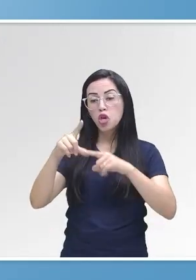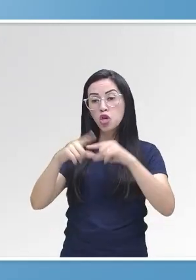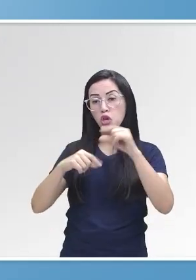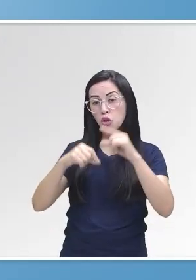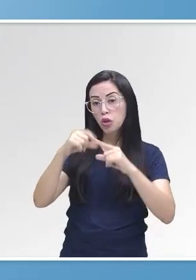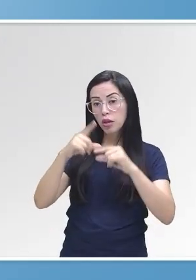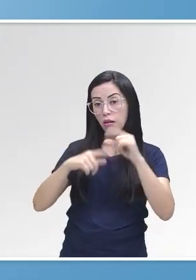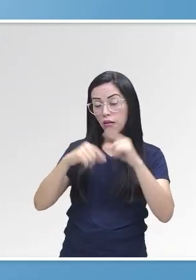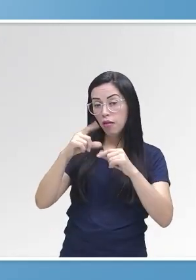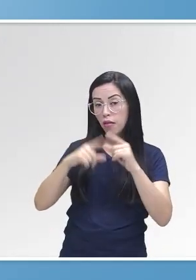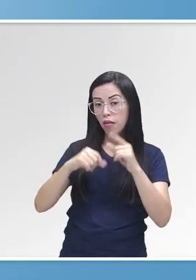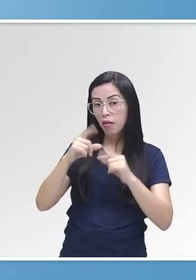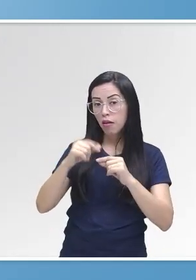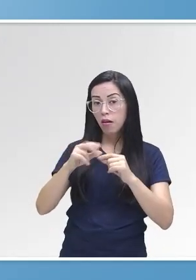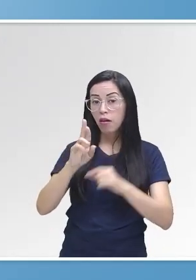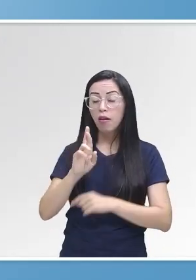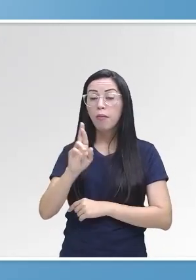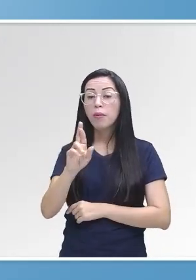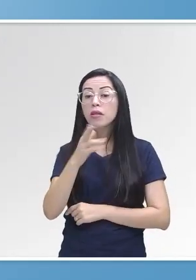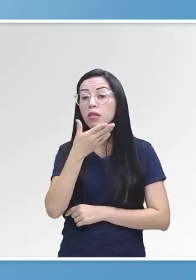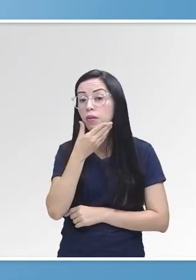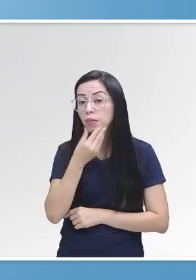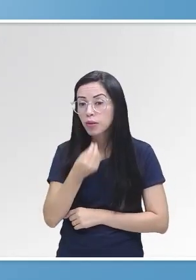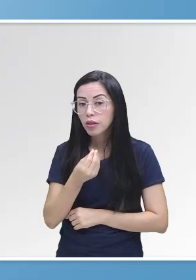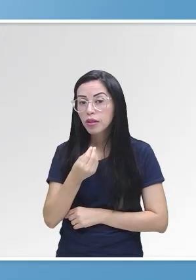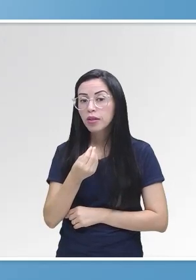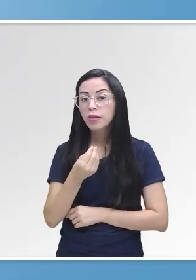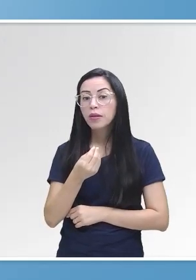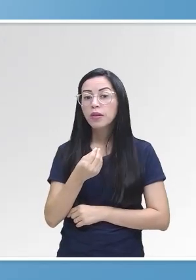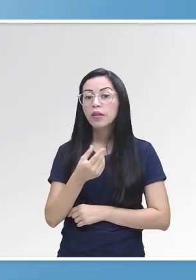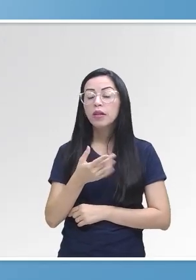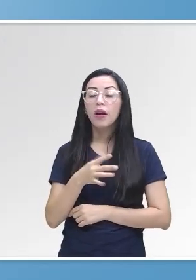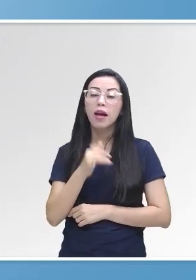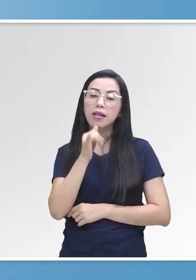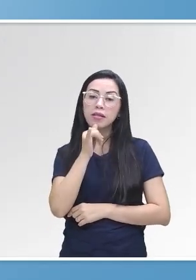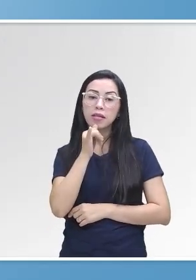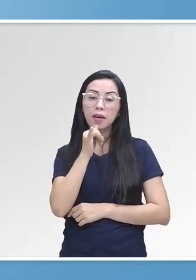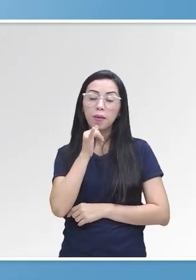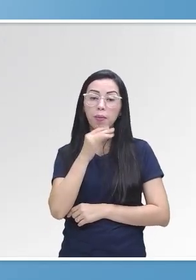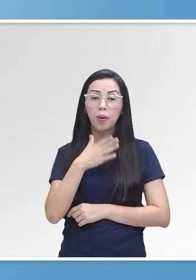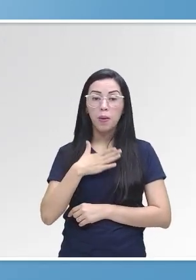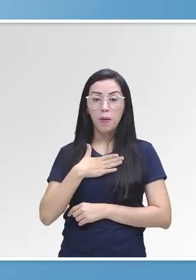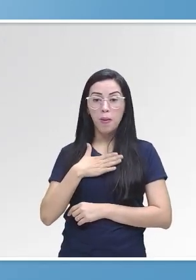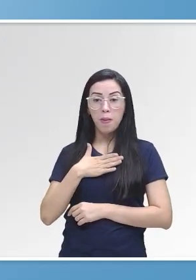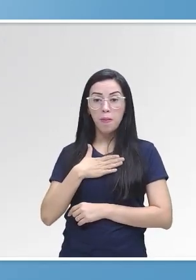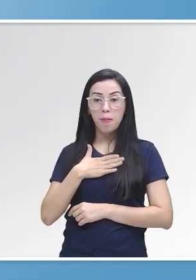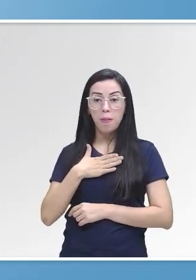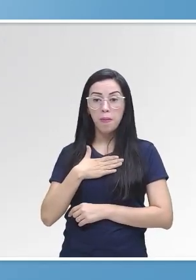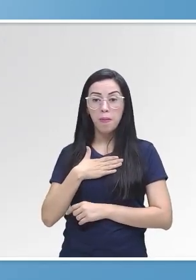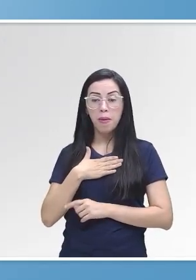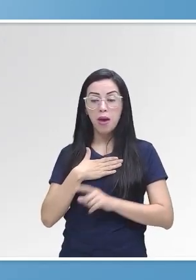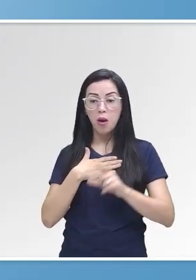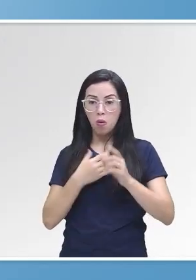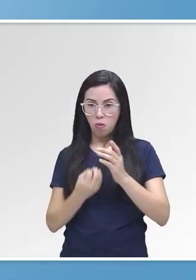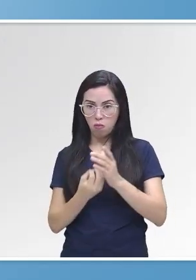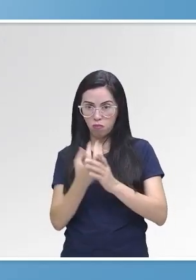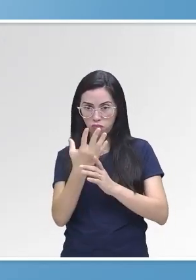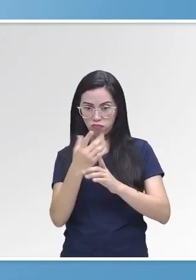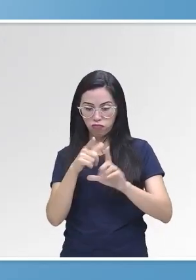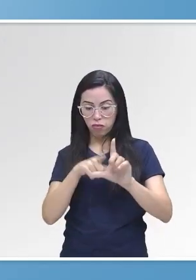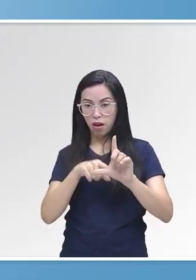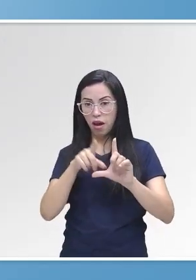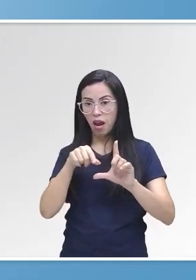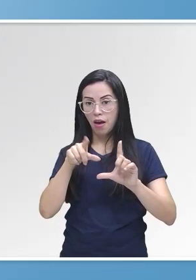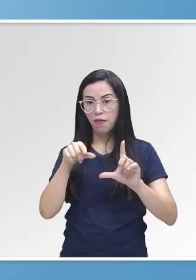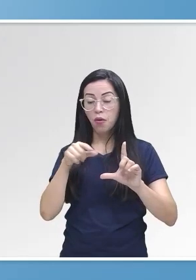eu escolho o meu o desenho do meu Graco contanto que